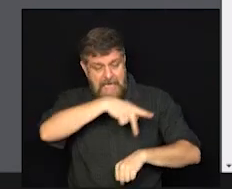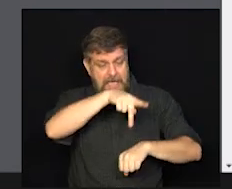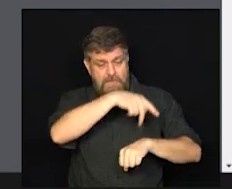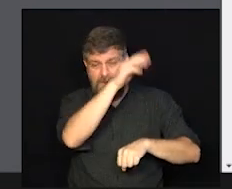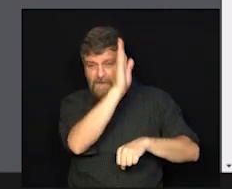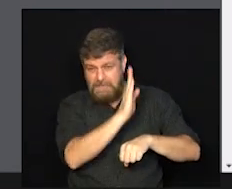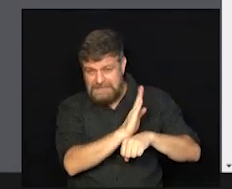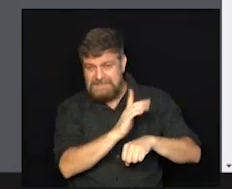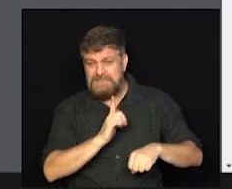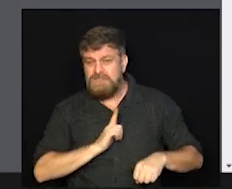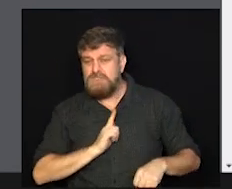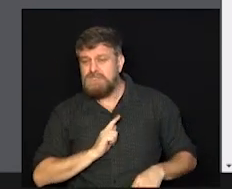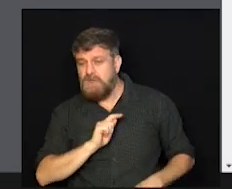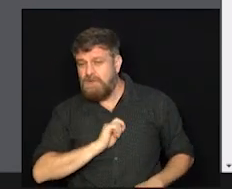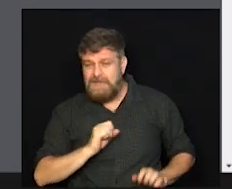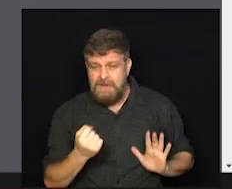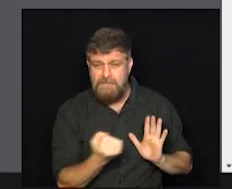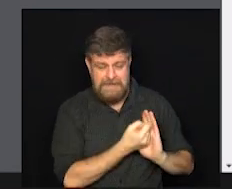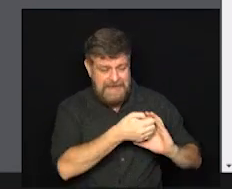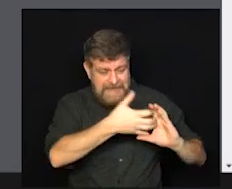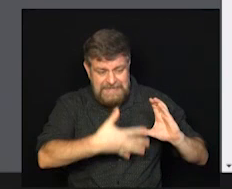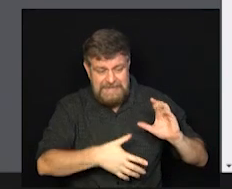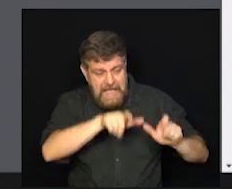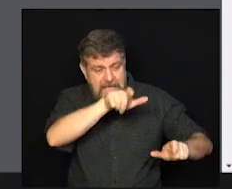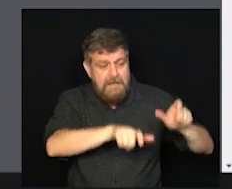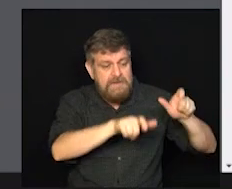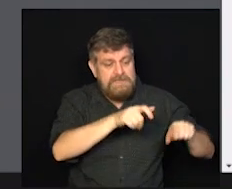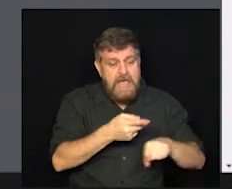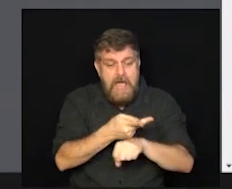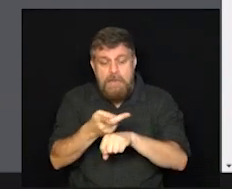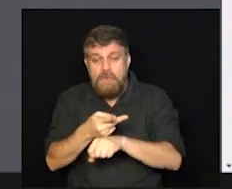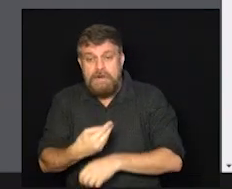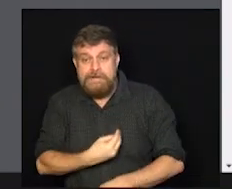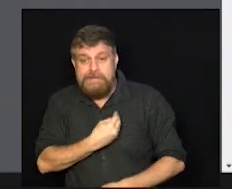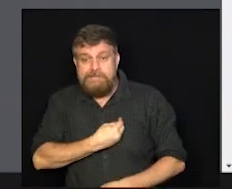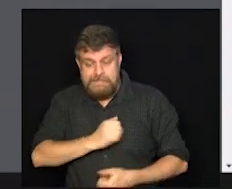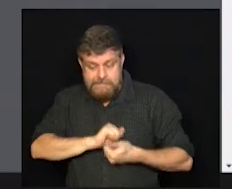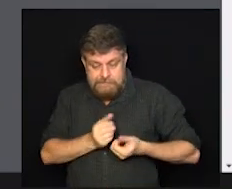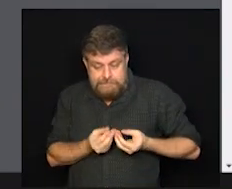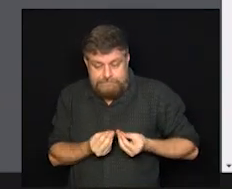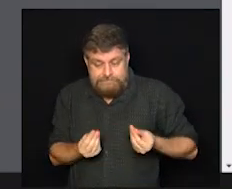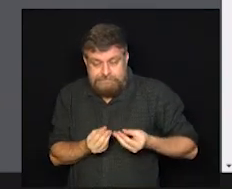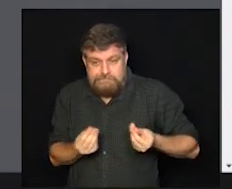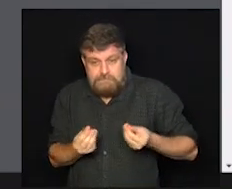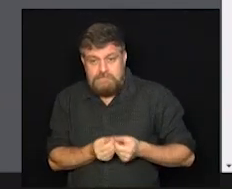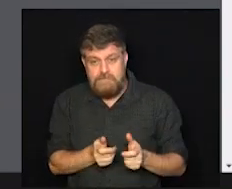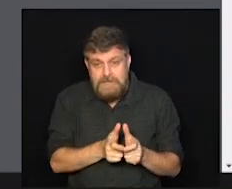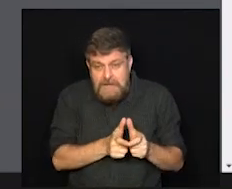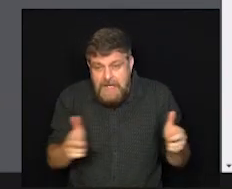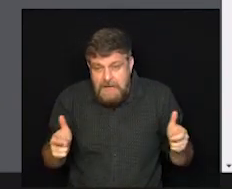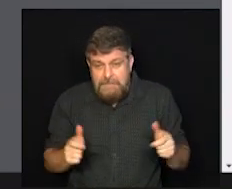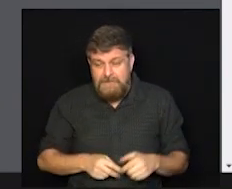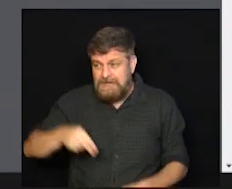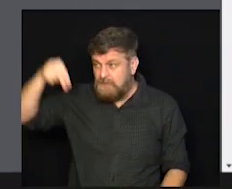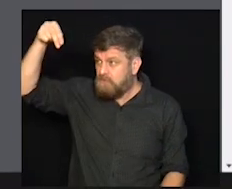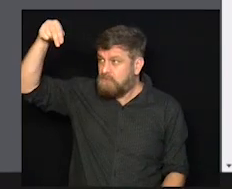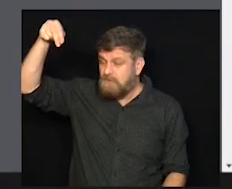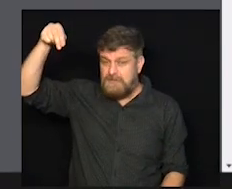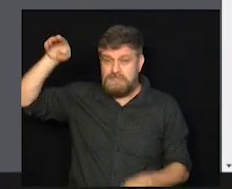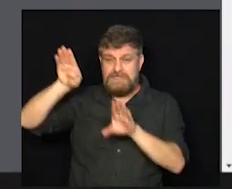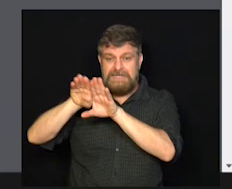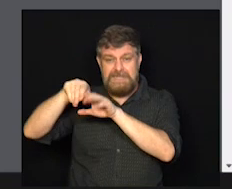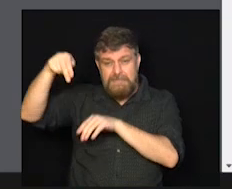era marcado por busca de condições melhores de vida. E a maioria vindo da região norte e da região